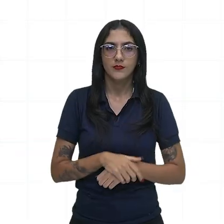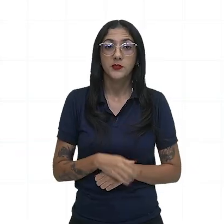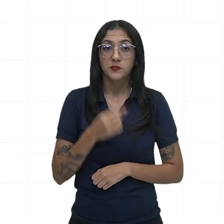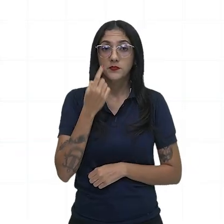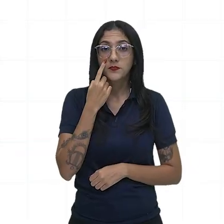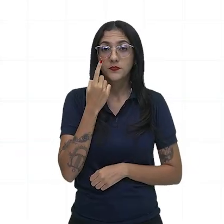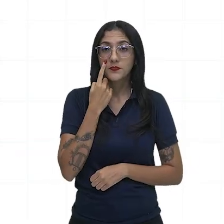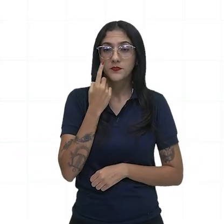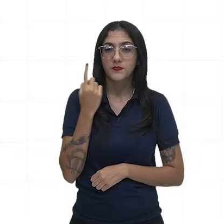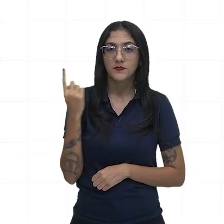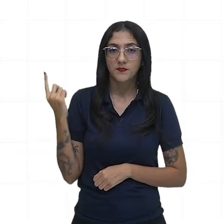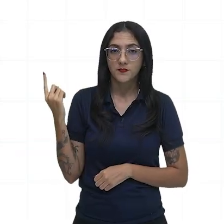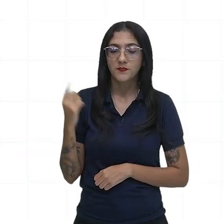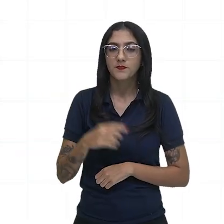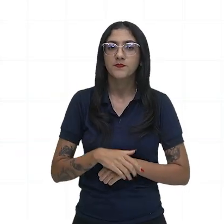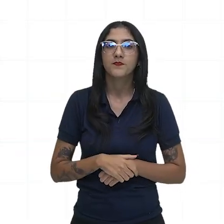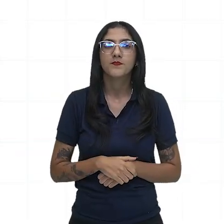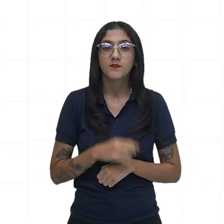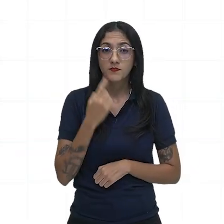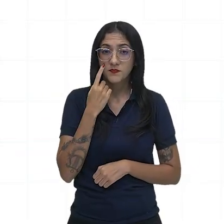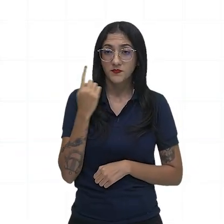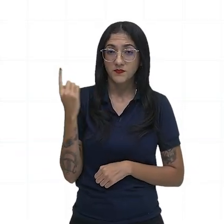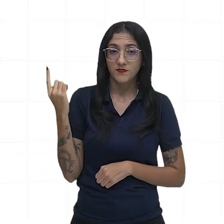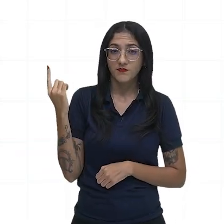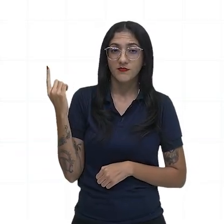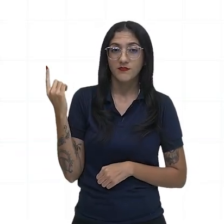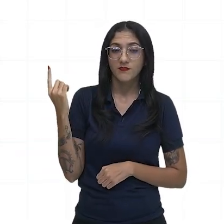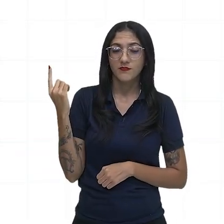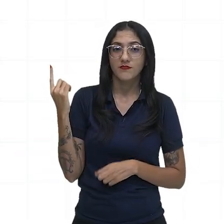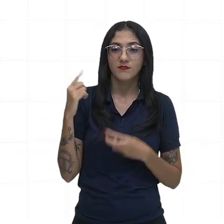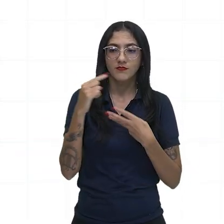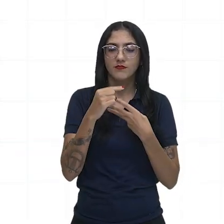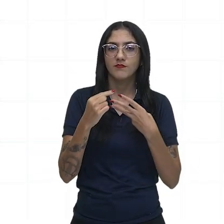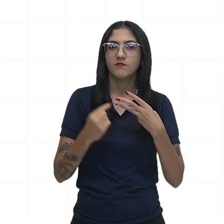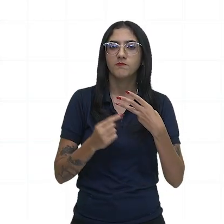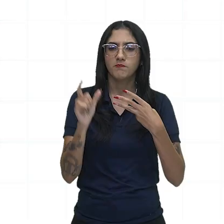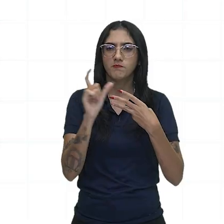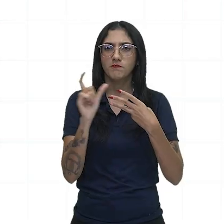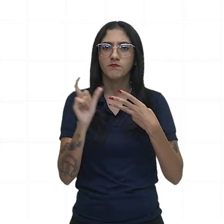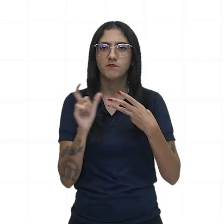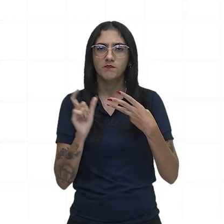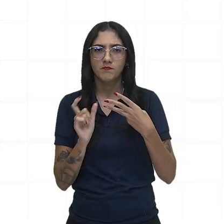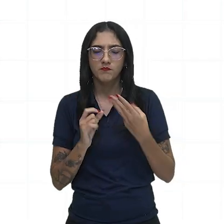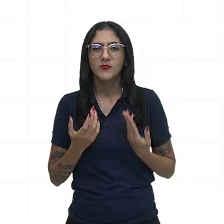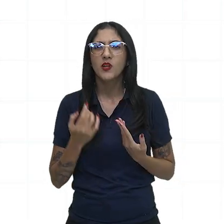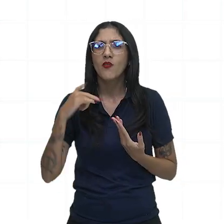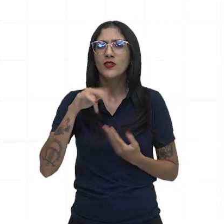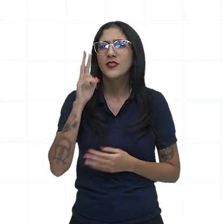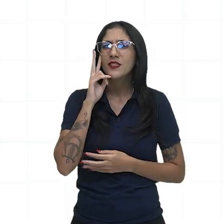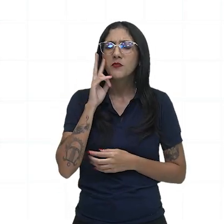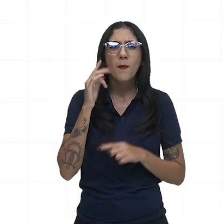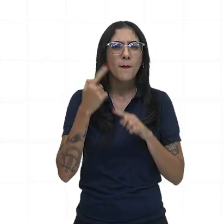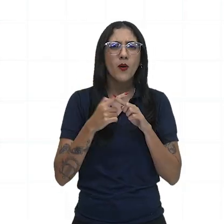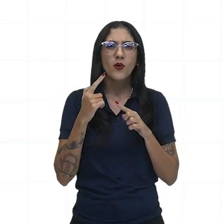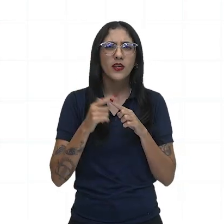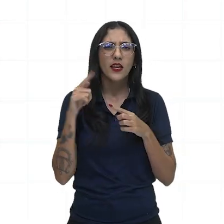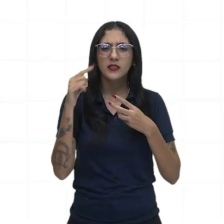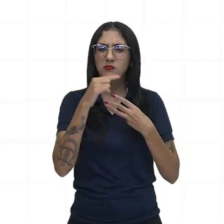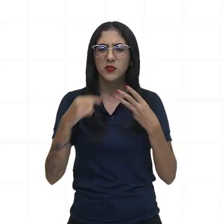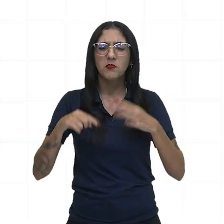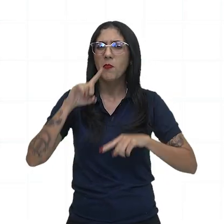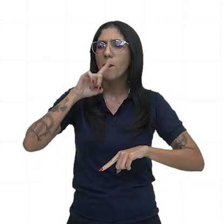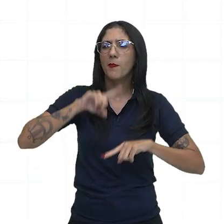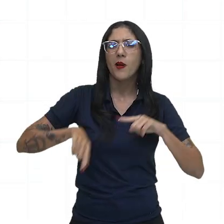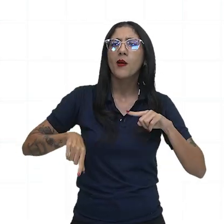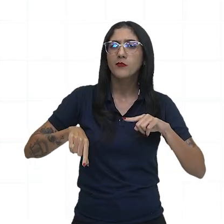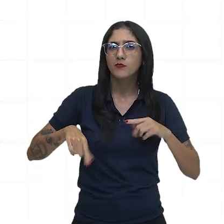aí, boi laranjeira, fincada e recolhida. Vocês lembram por que esses golpes são